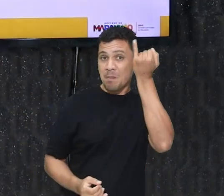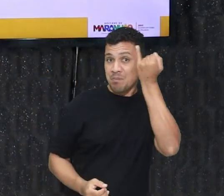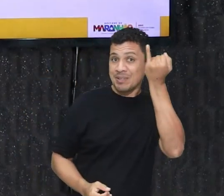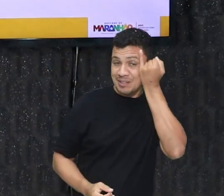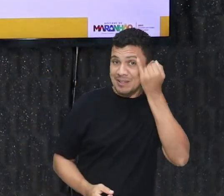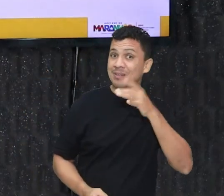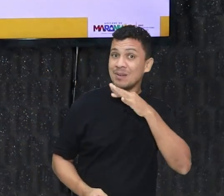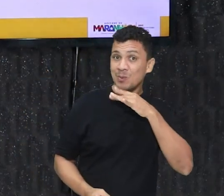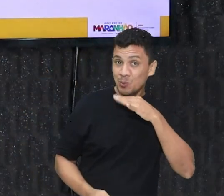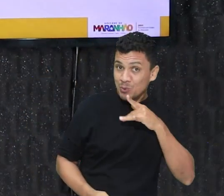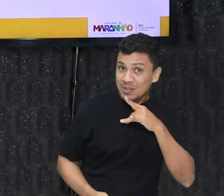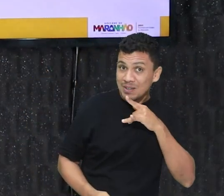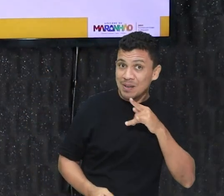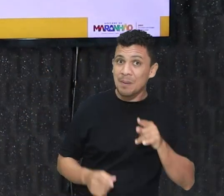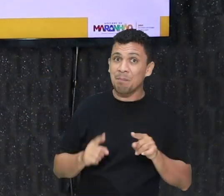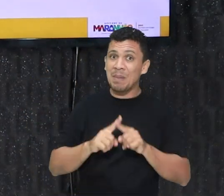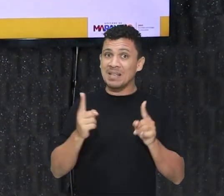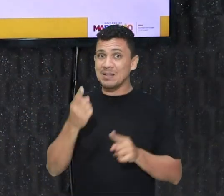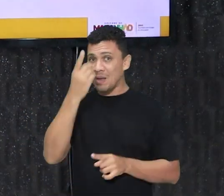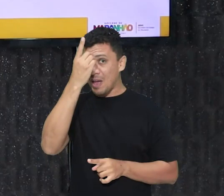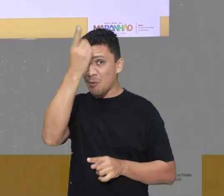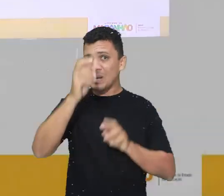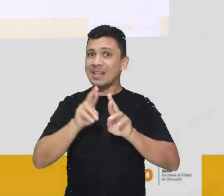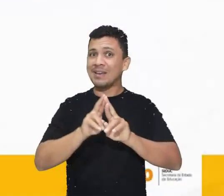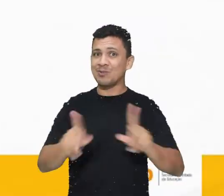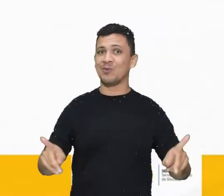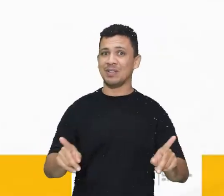ruim, mas aí eu tenho uma ideia contrária, tá bom?